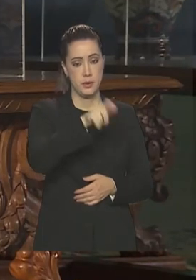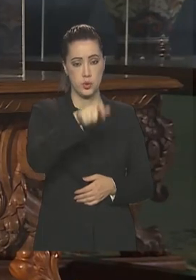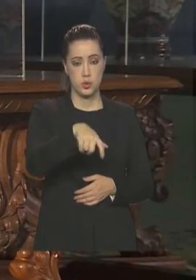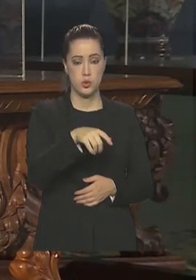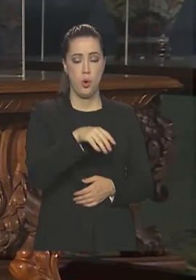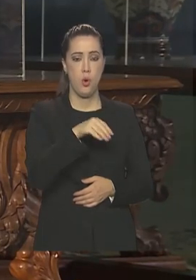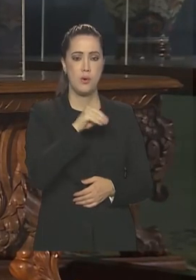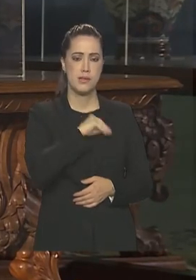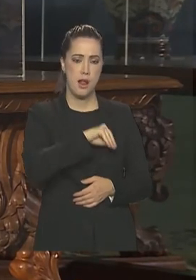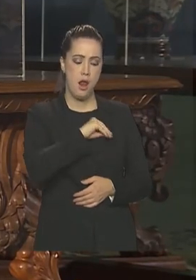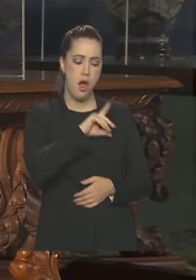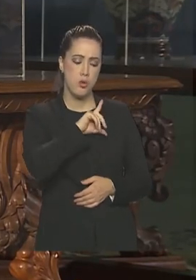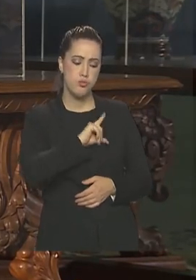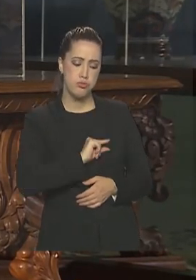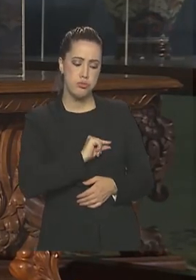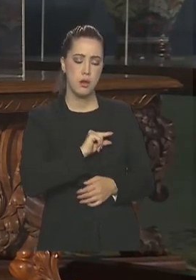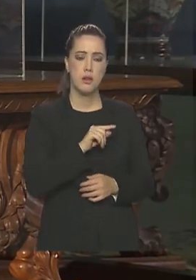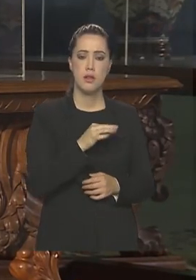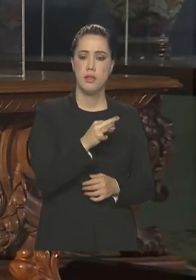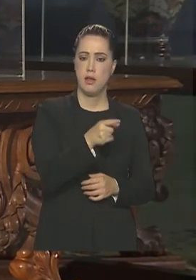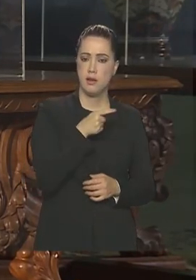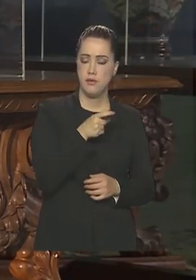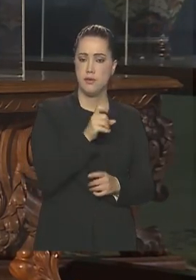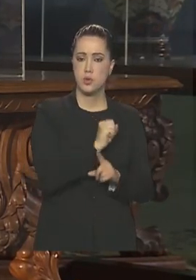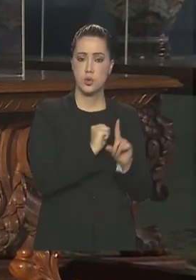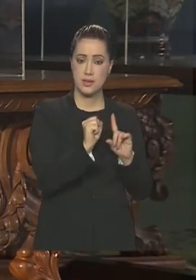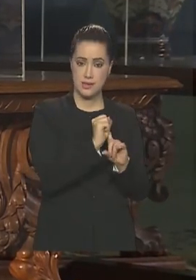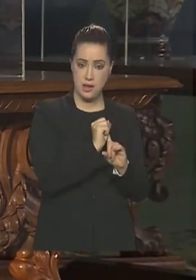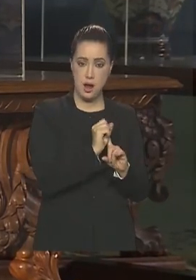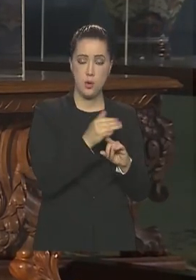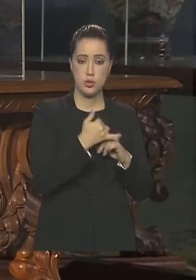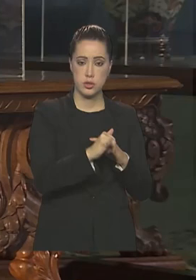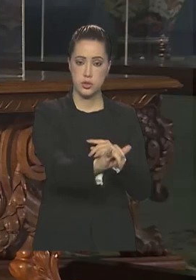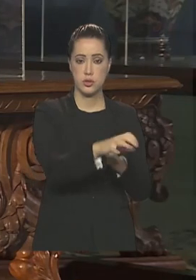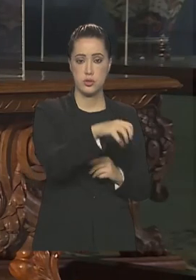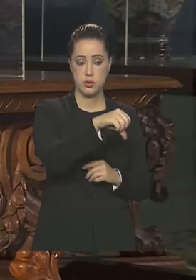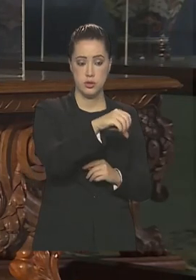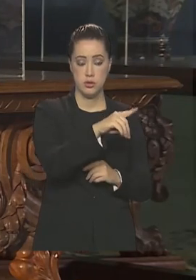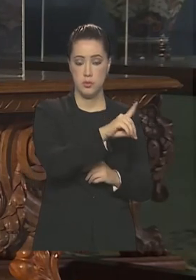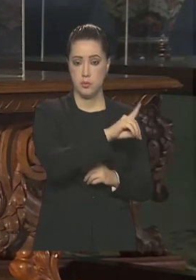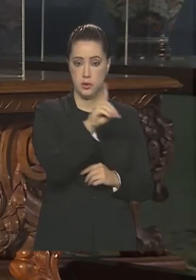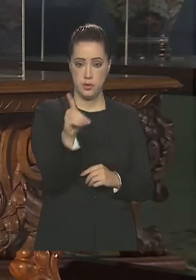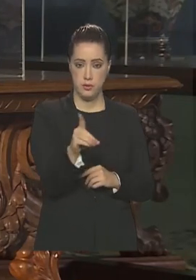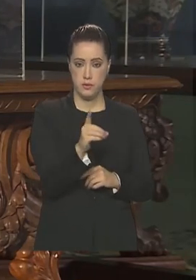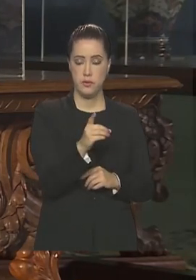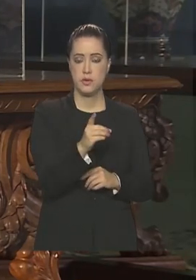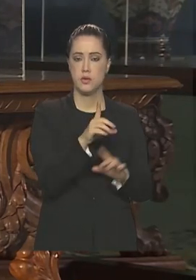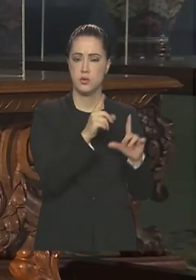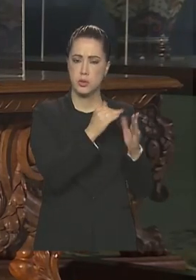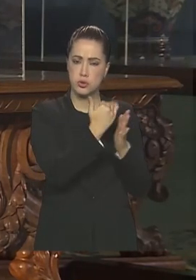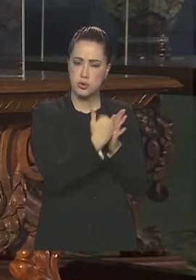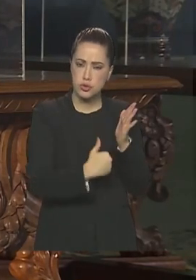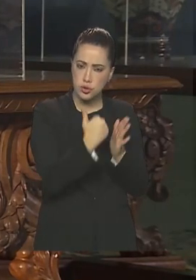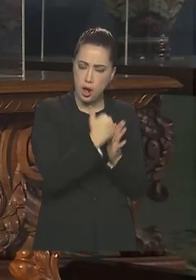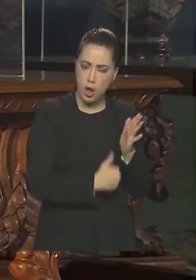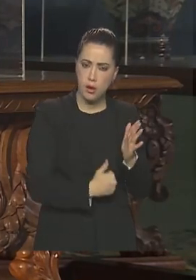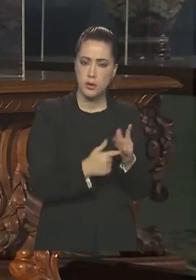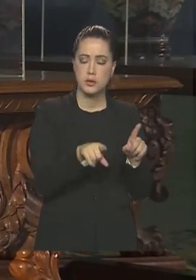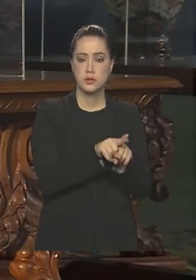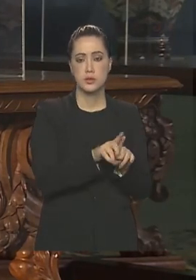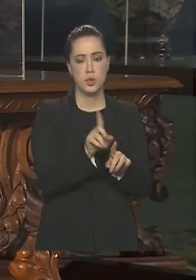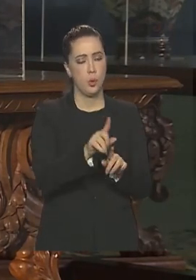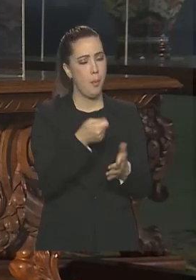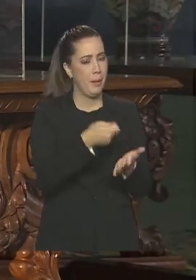de baixa renda, a tarifa social de energia, por 90 dias. Para viabilizar esses descontos sem onerar os